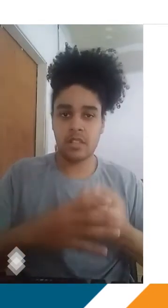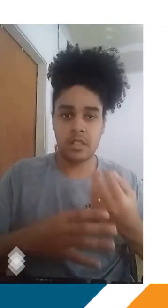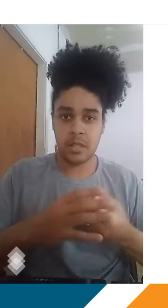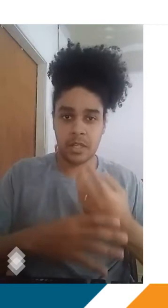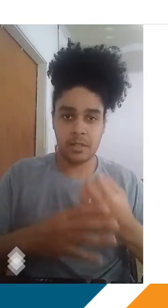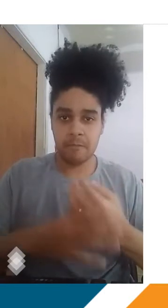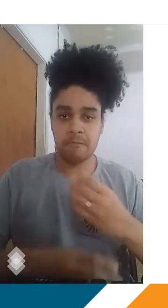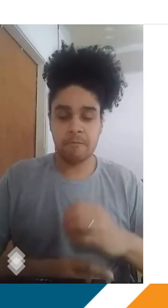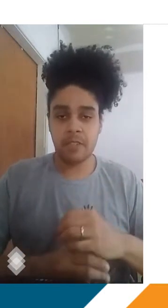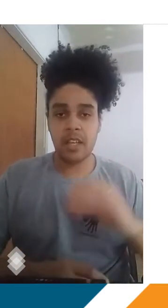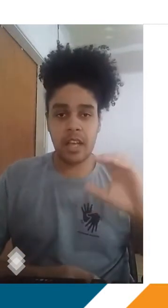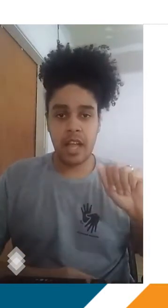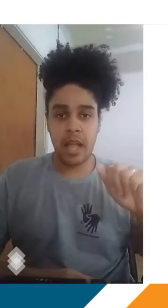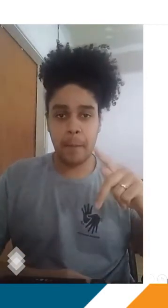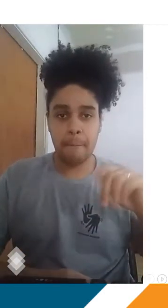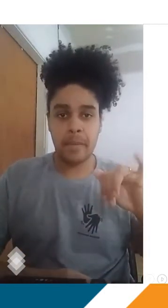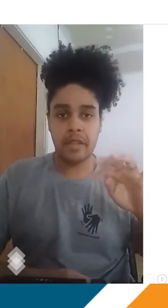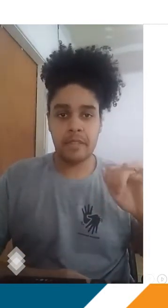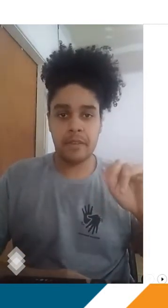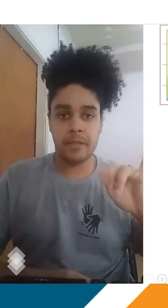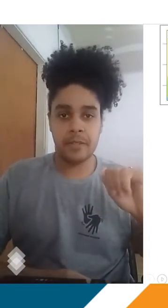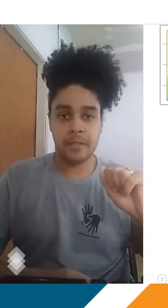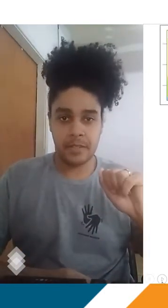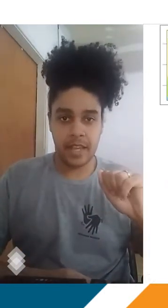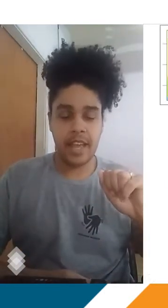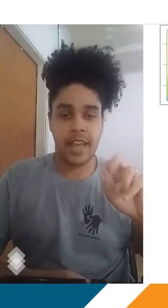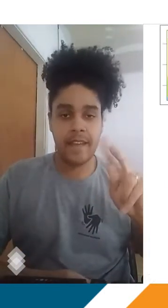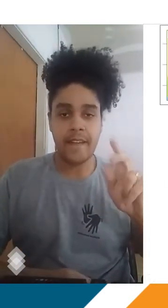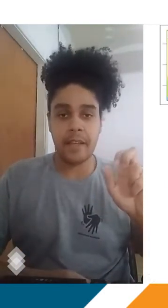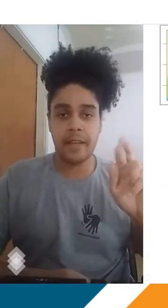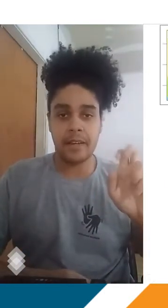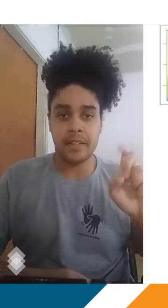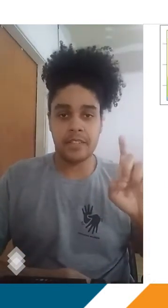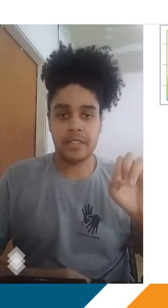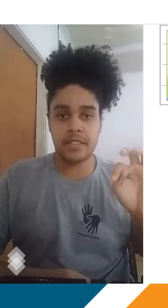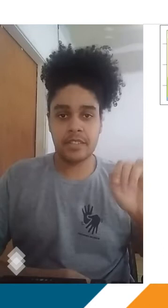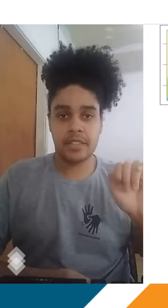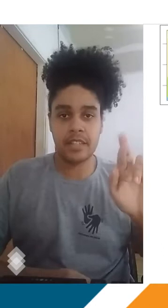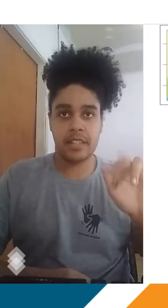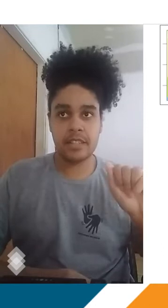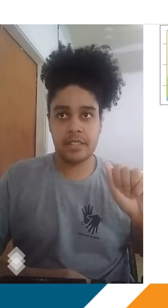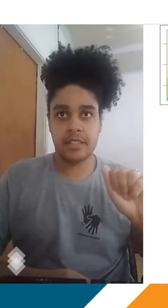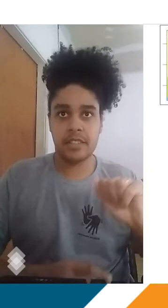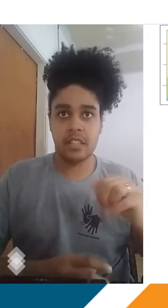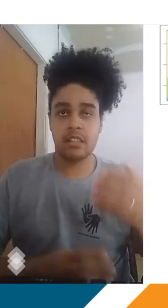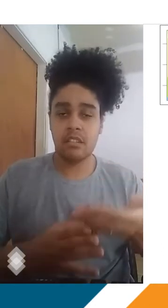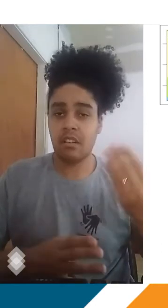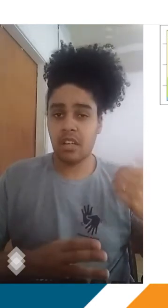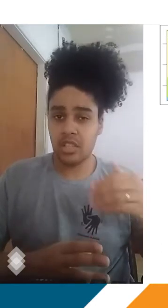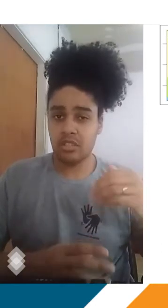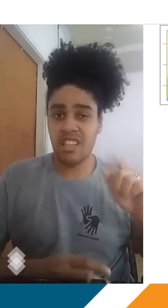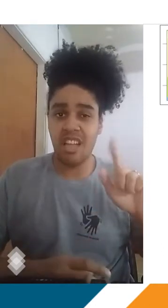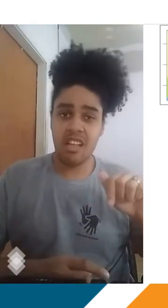de capitanias hereditárias pela coroa portuguesa. Por exemplo, onde hoje é o atual estado do Rio de Janeiro, em